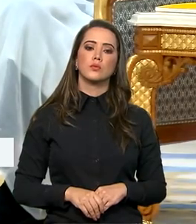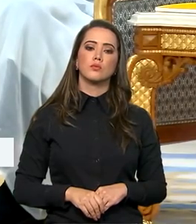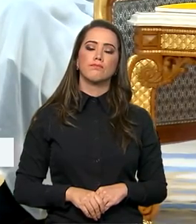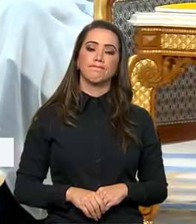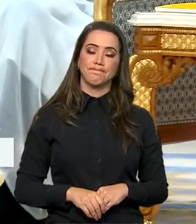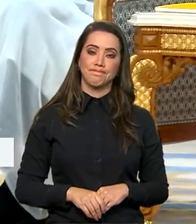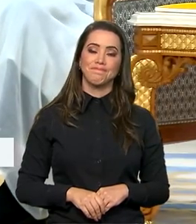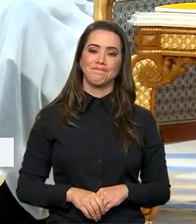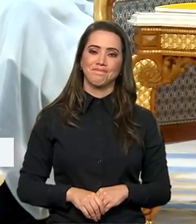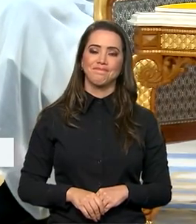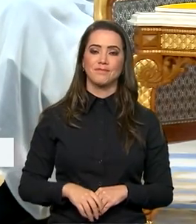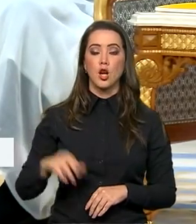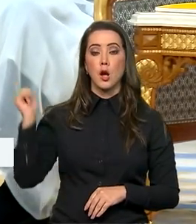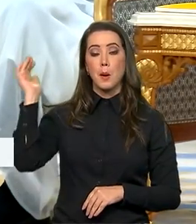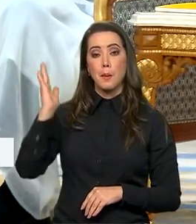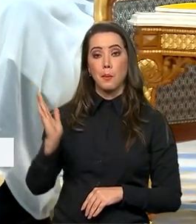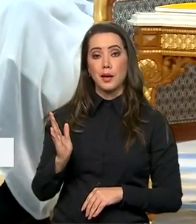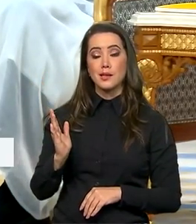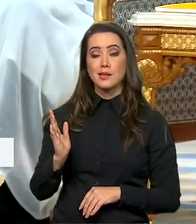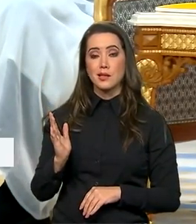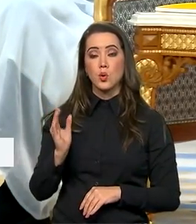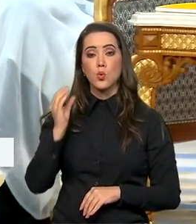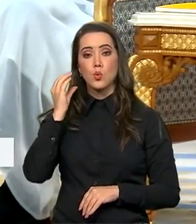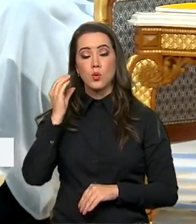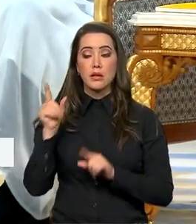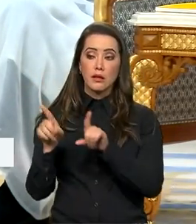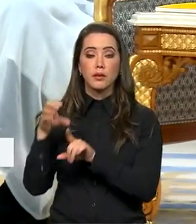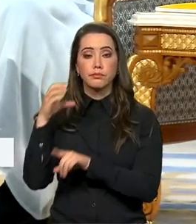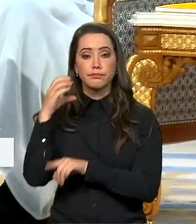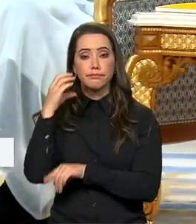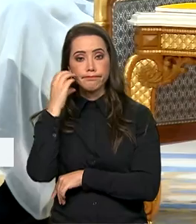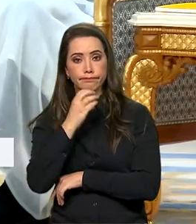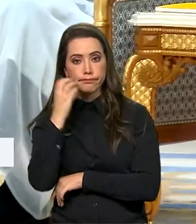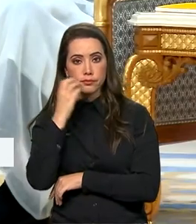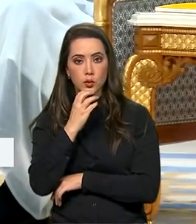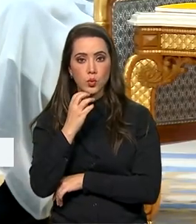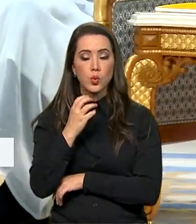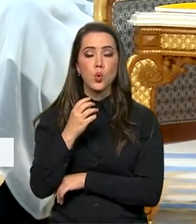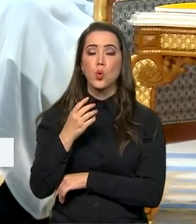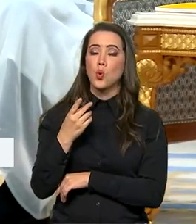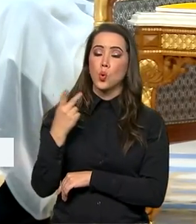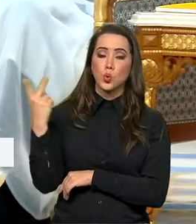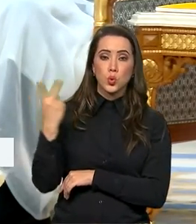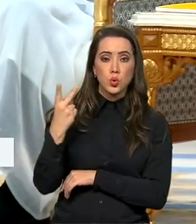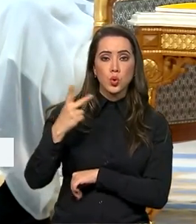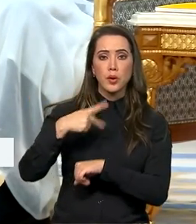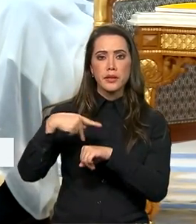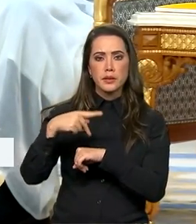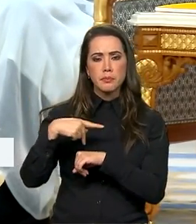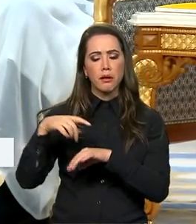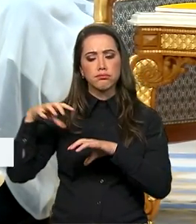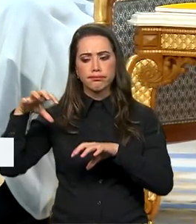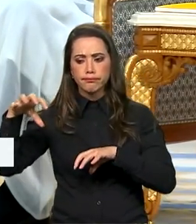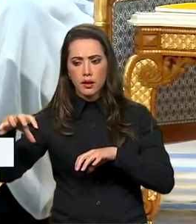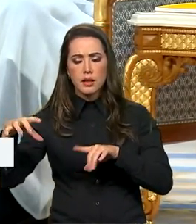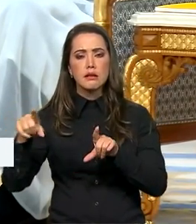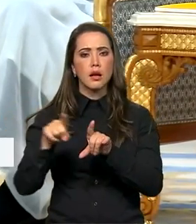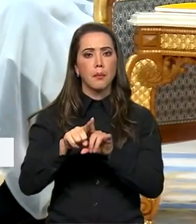Brasil e Emirados Árabes Unidos são, em suas respectivas regiões e no cenário